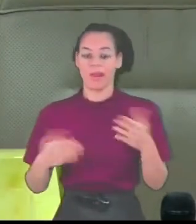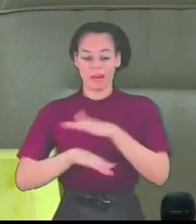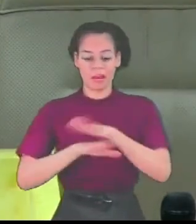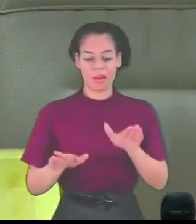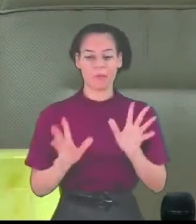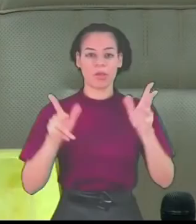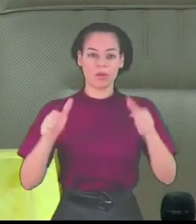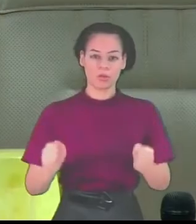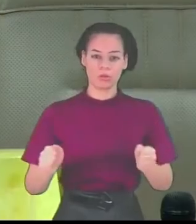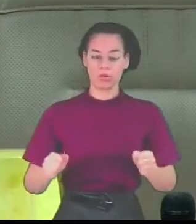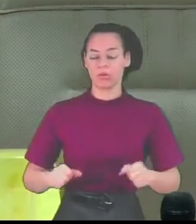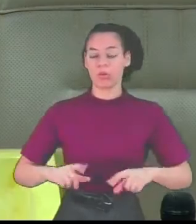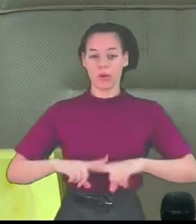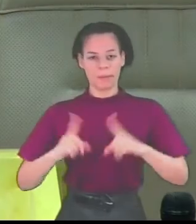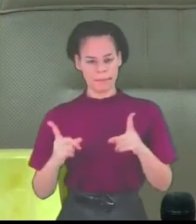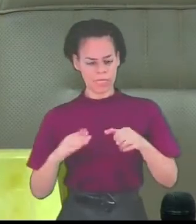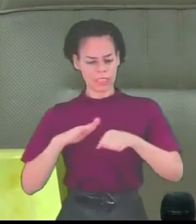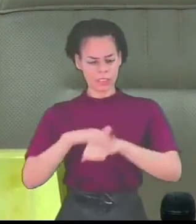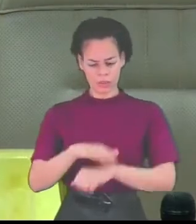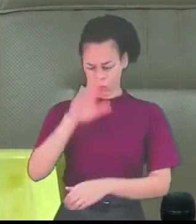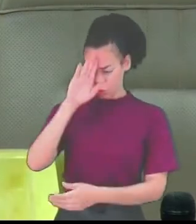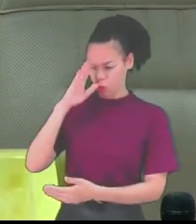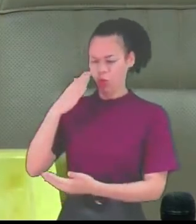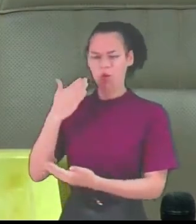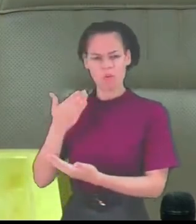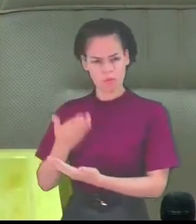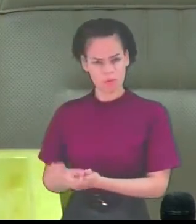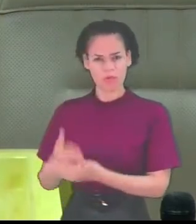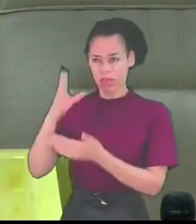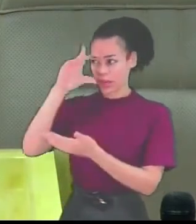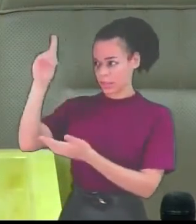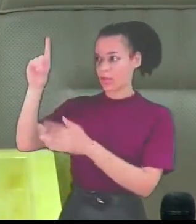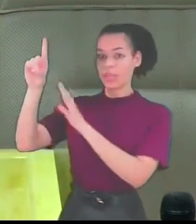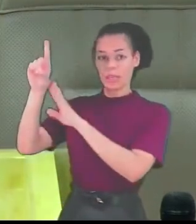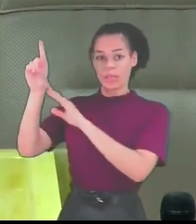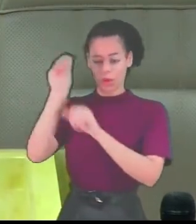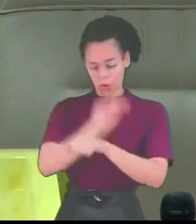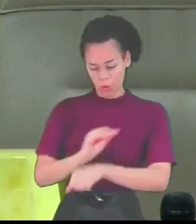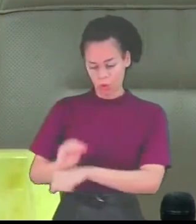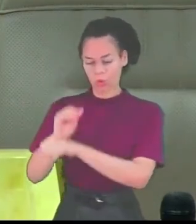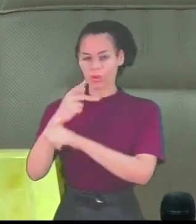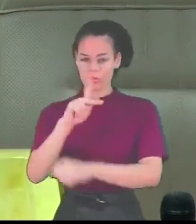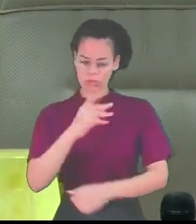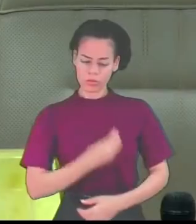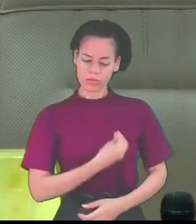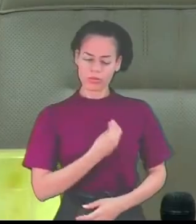filha tu é verdade a Deus que Deus vai cuidar da tua vida agora essa Jesus